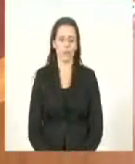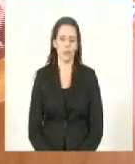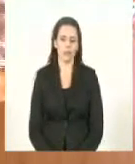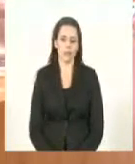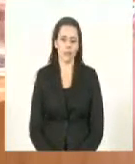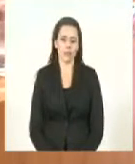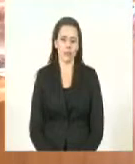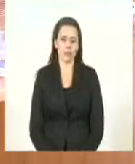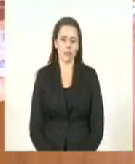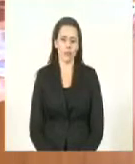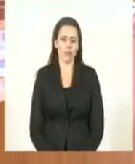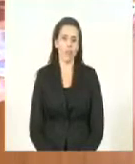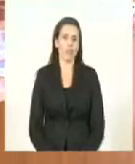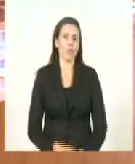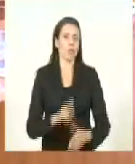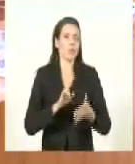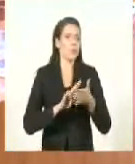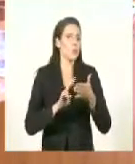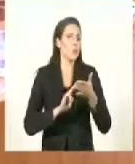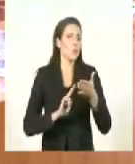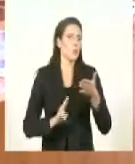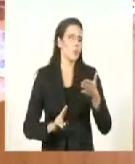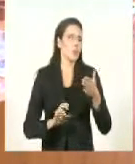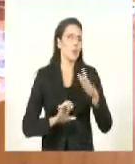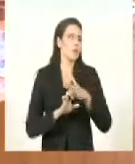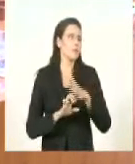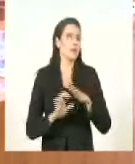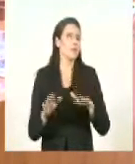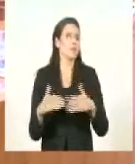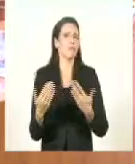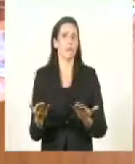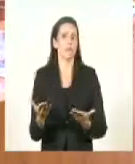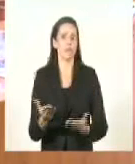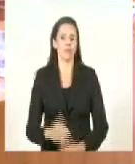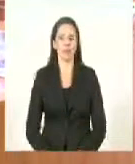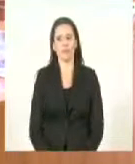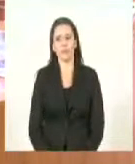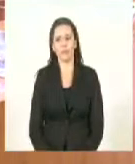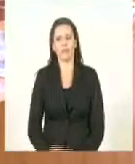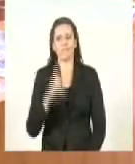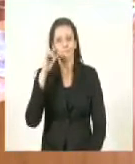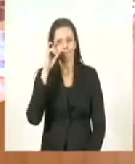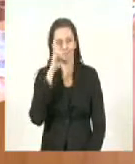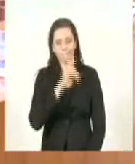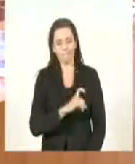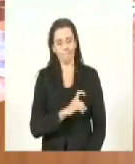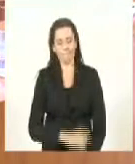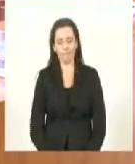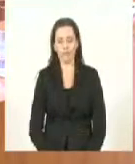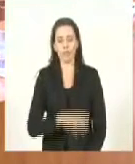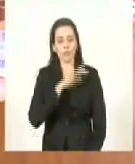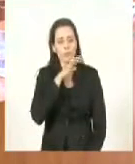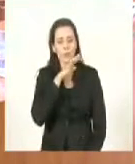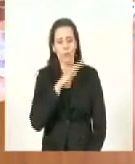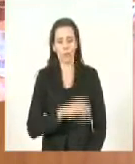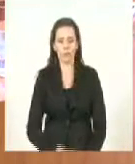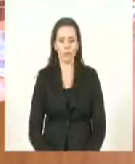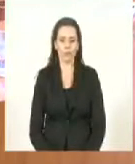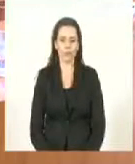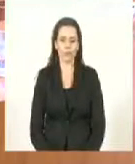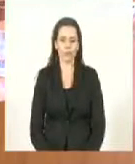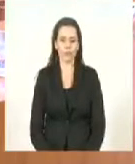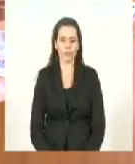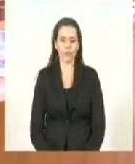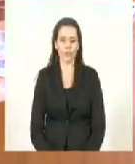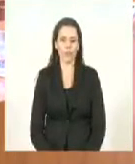E eu, sem citar nomes, fica até leviano. Mas veja bem, o que eu queria focar nessa questão